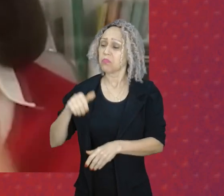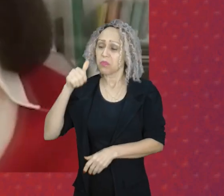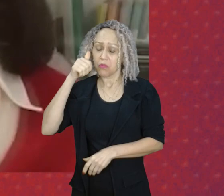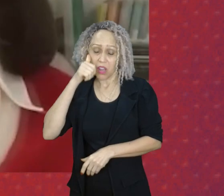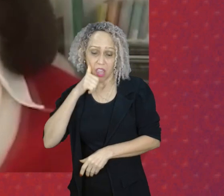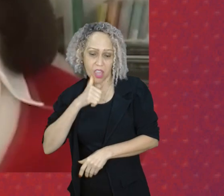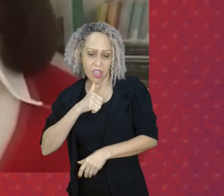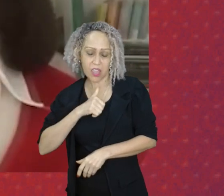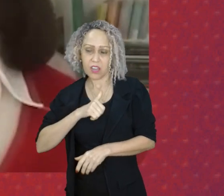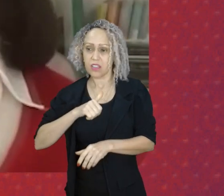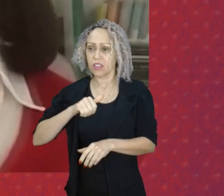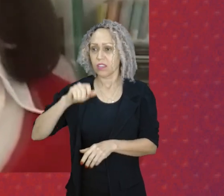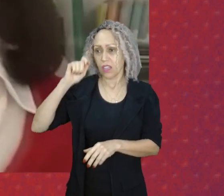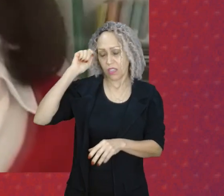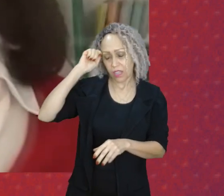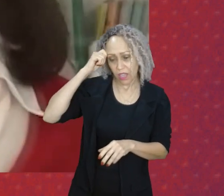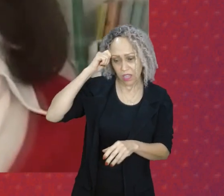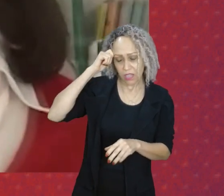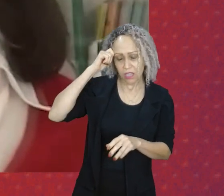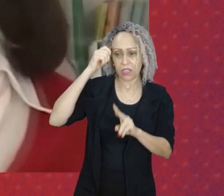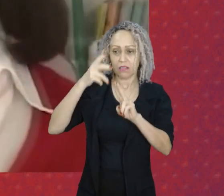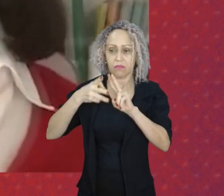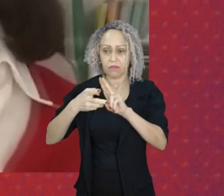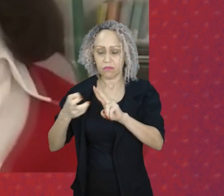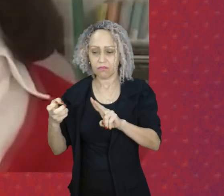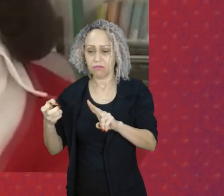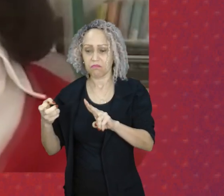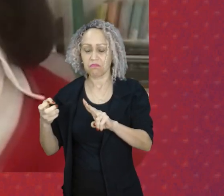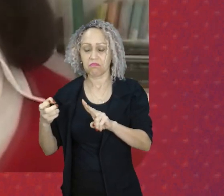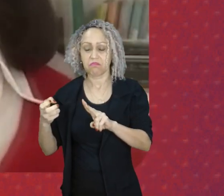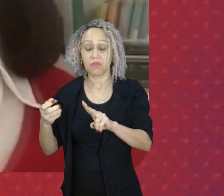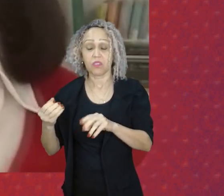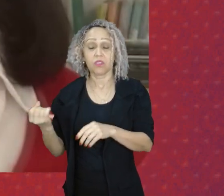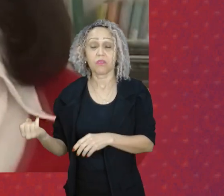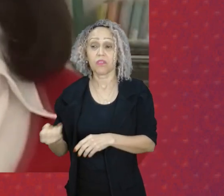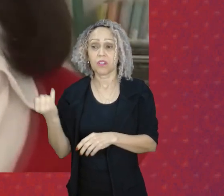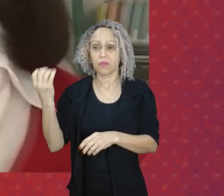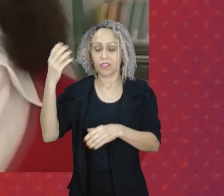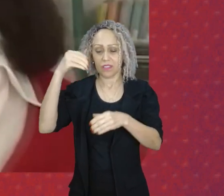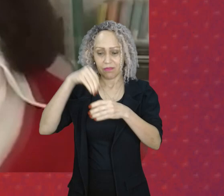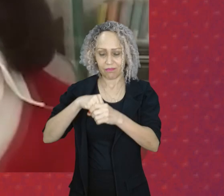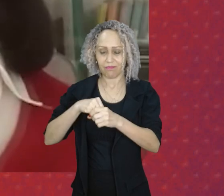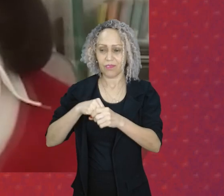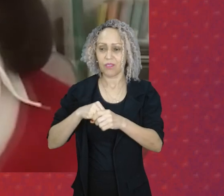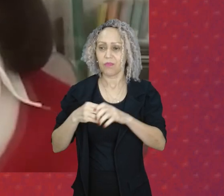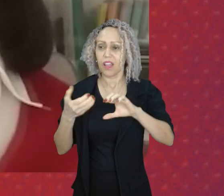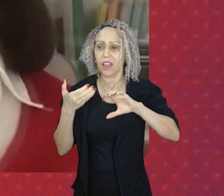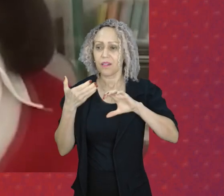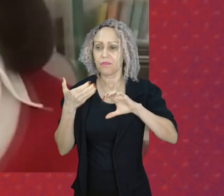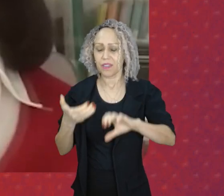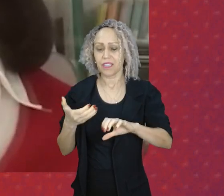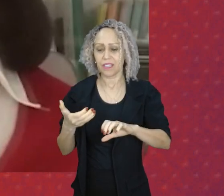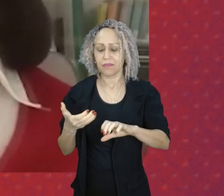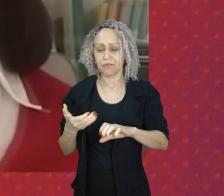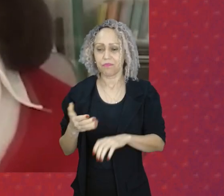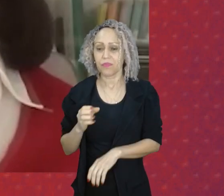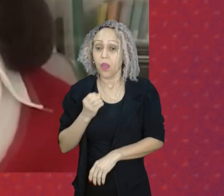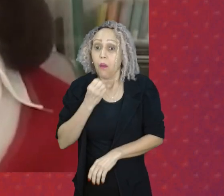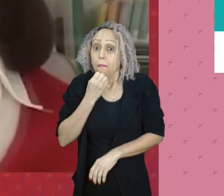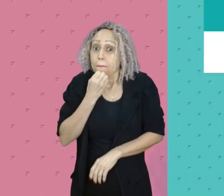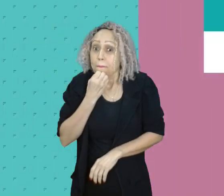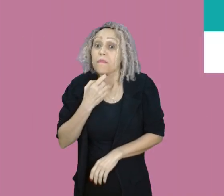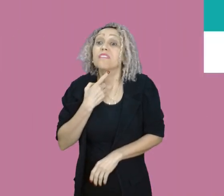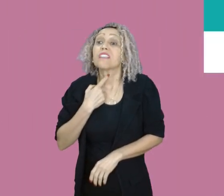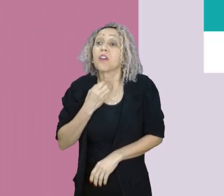das indígenas no parlamento brasileiro. Então, bom mandato e bom trabalho com confiança e coragem